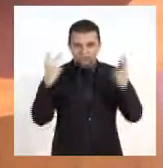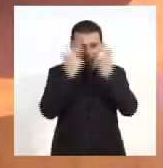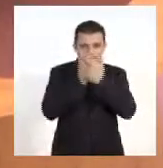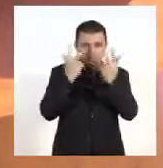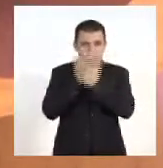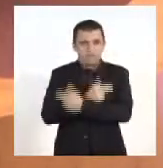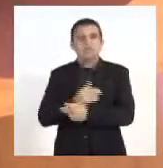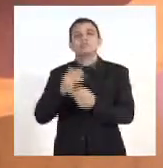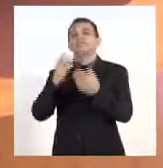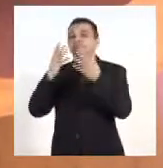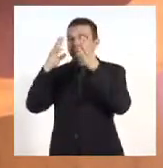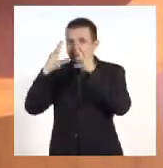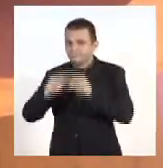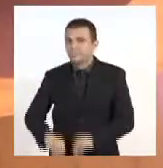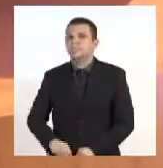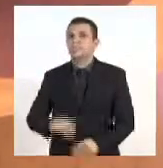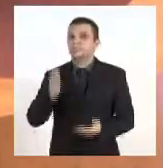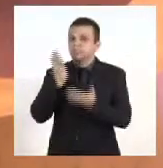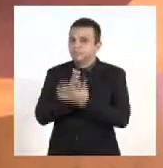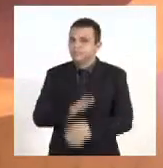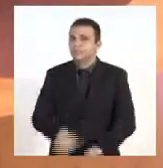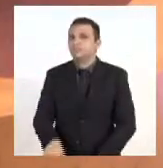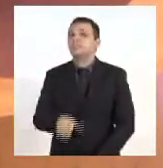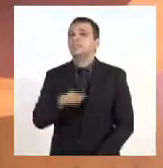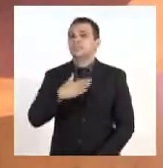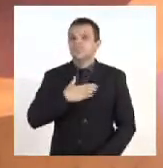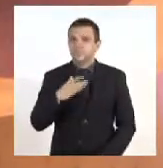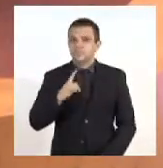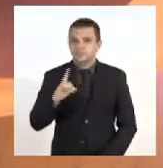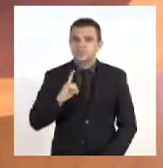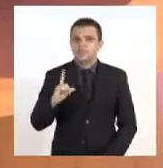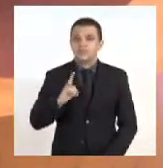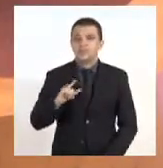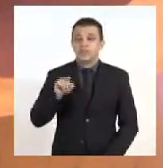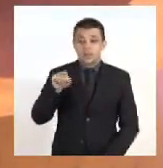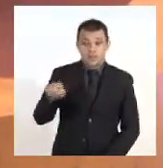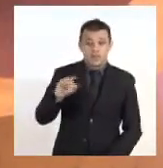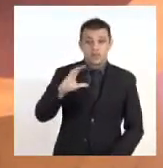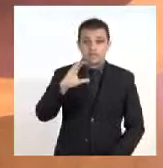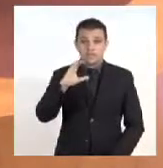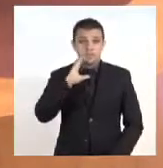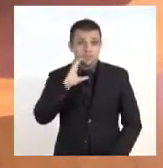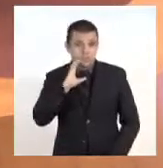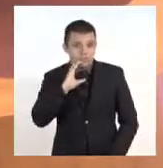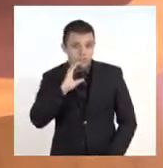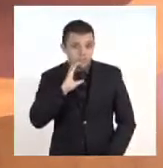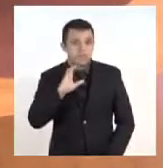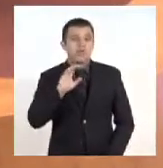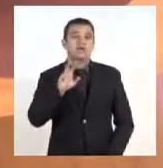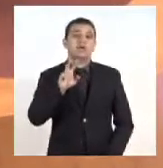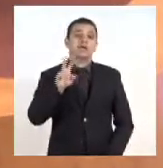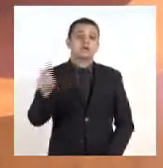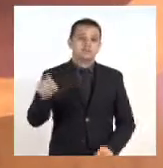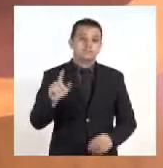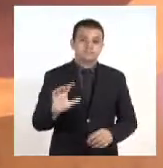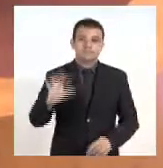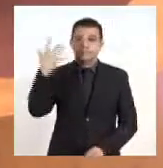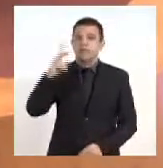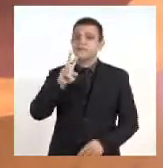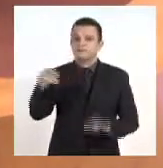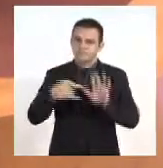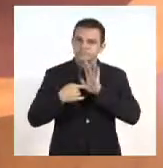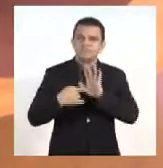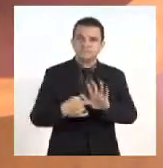casos que vai mostrar que o governo não é um governo sério e nem decente. Quero um posicionamento da Comissão